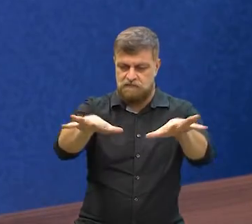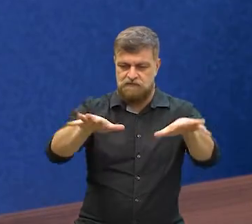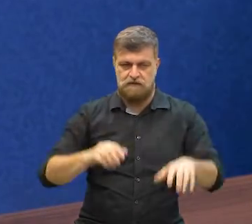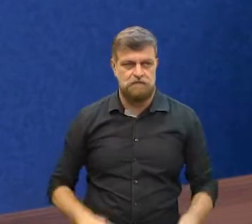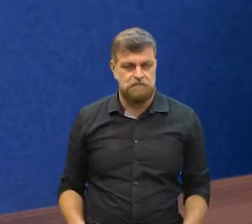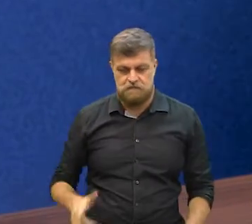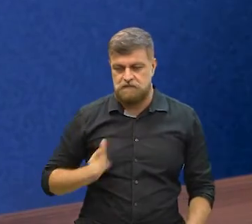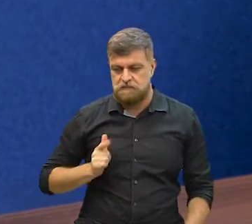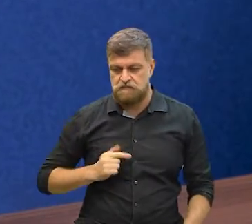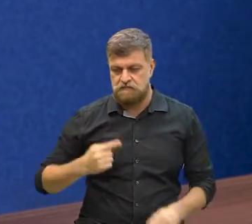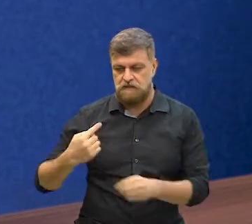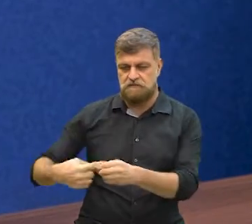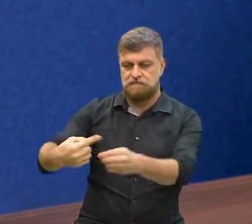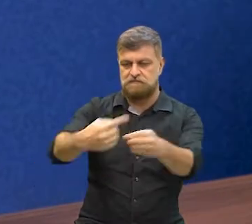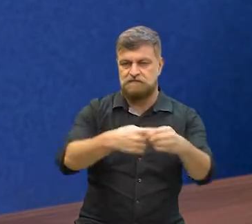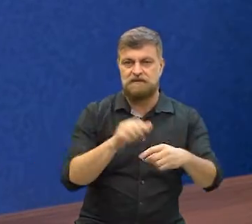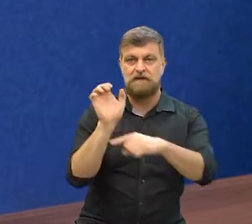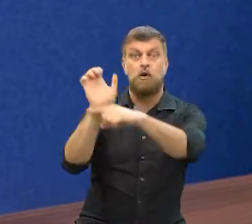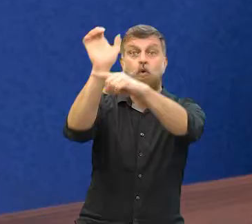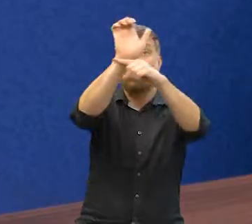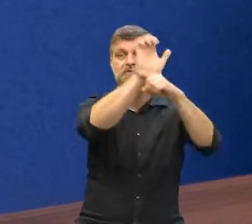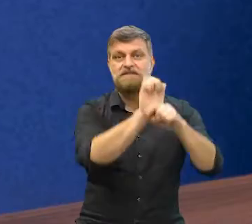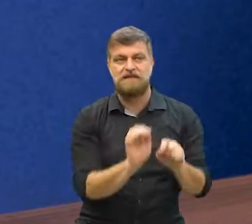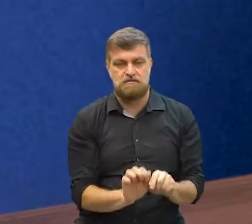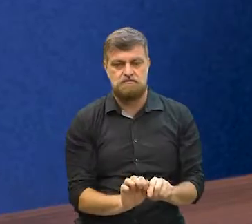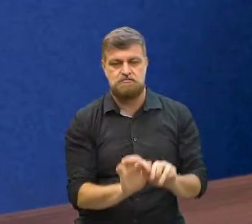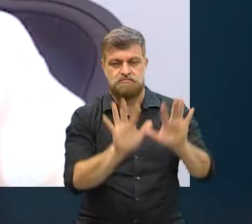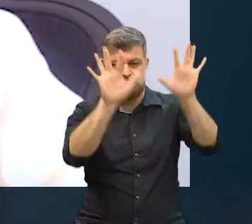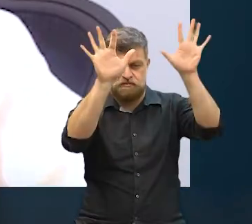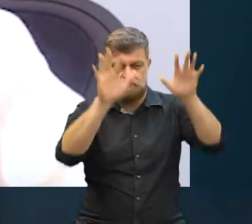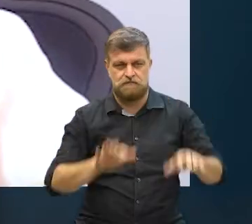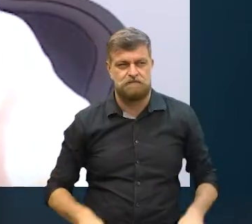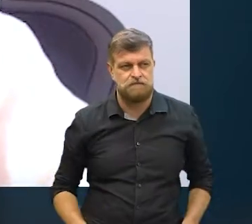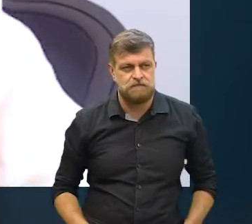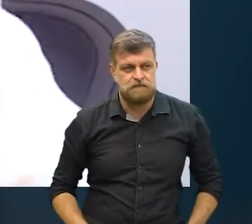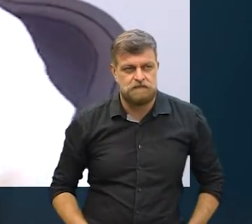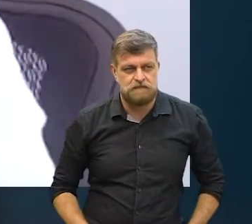aqui da nossa região e expandir para outros estados?